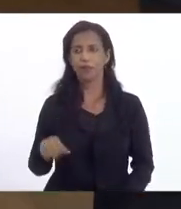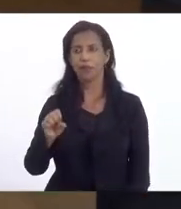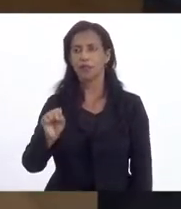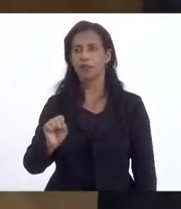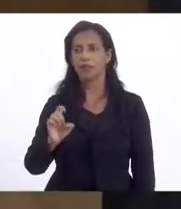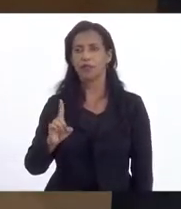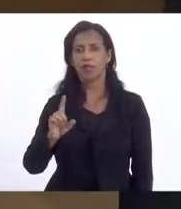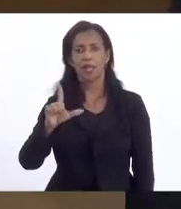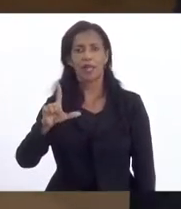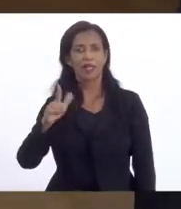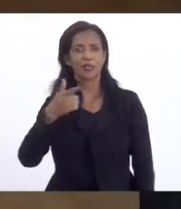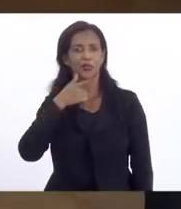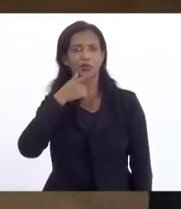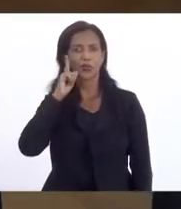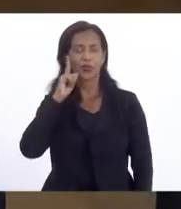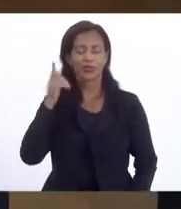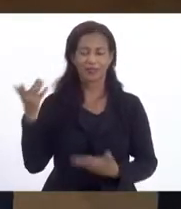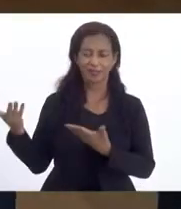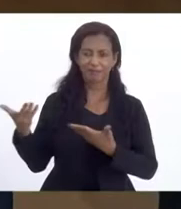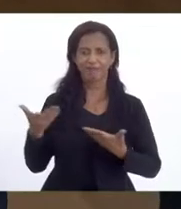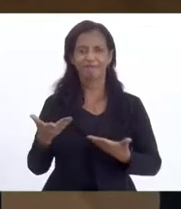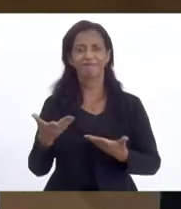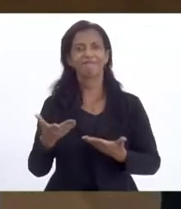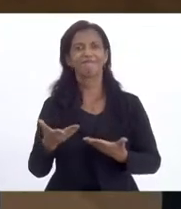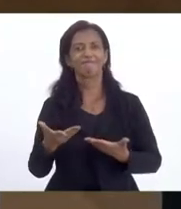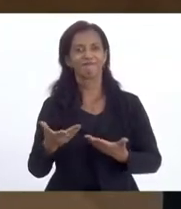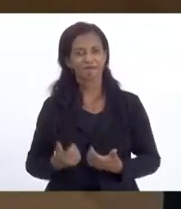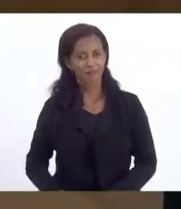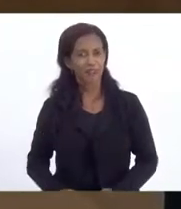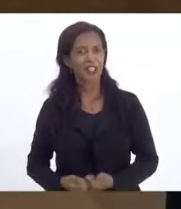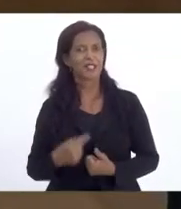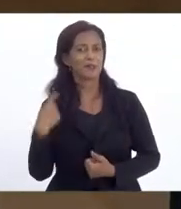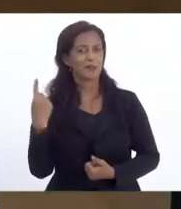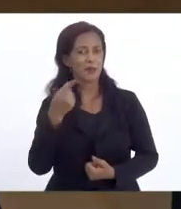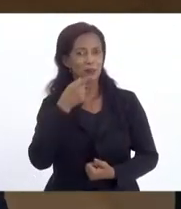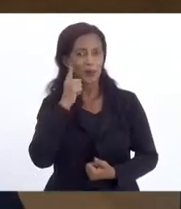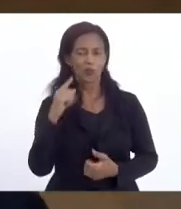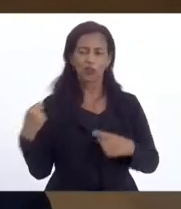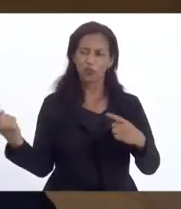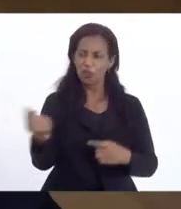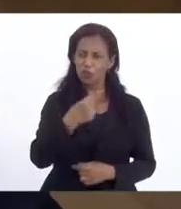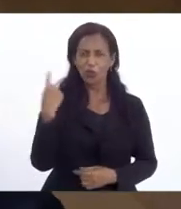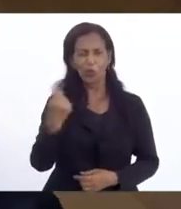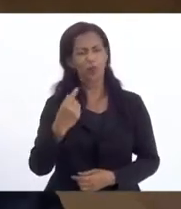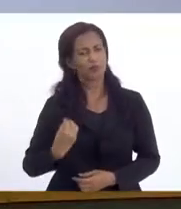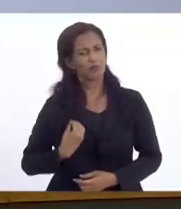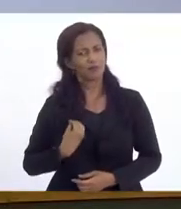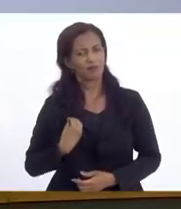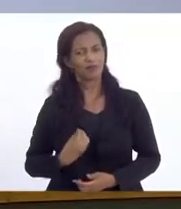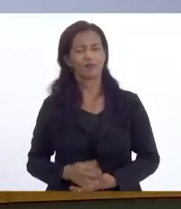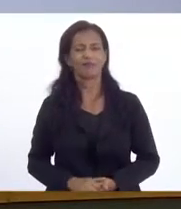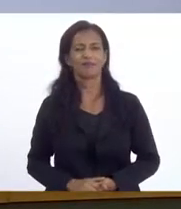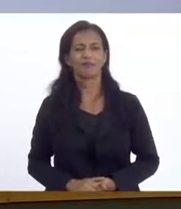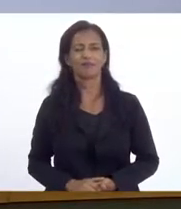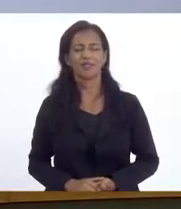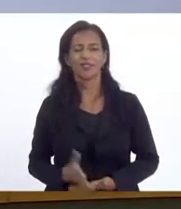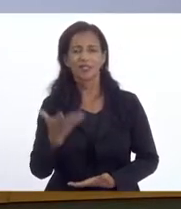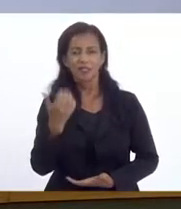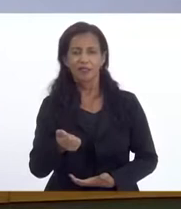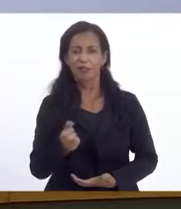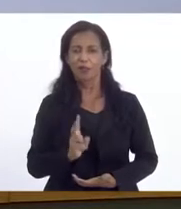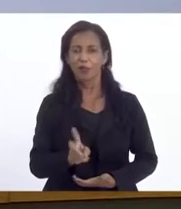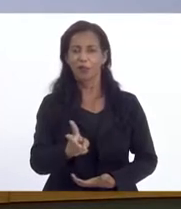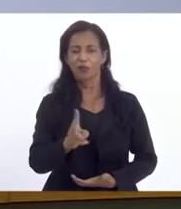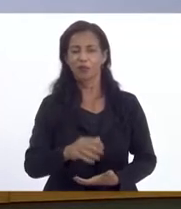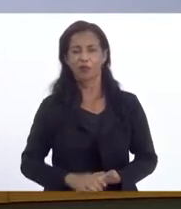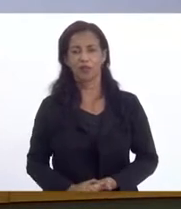do dia de ontem, que nos recebeu, né? Aqui, de todos vocês presentes, e vamos aqui passar